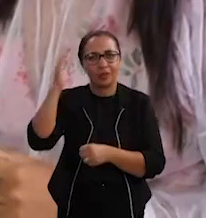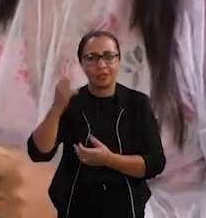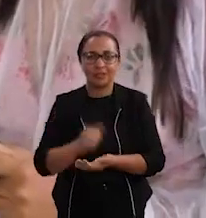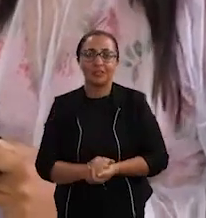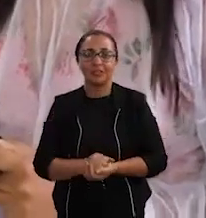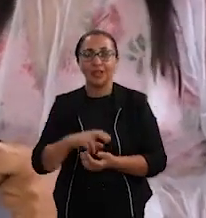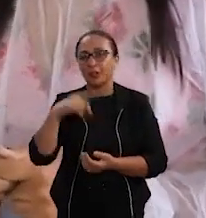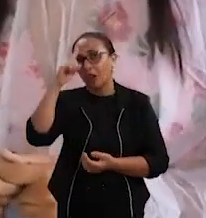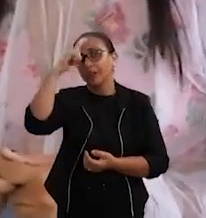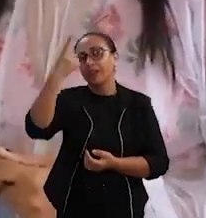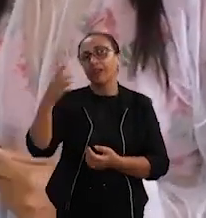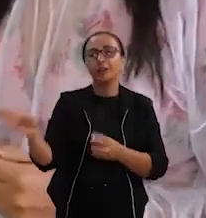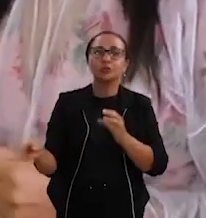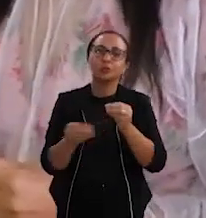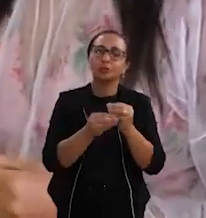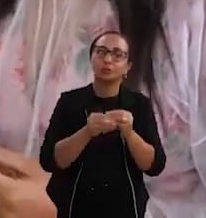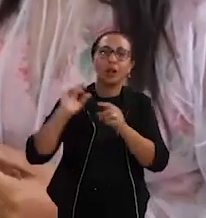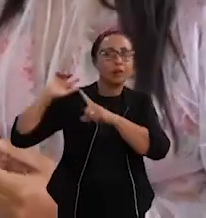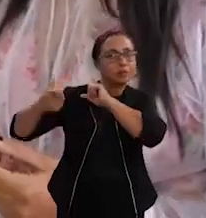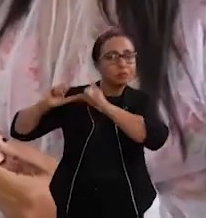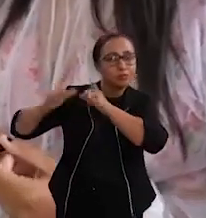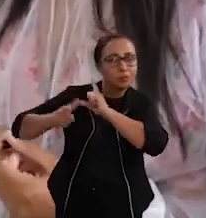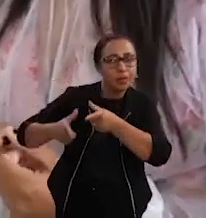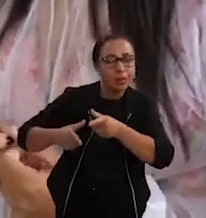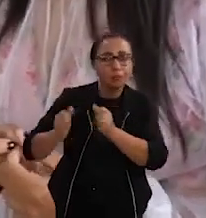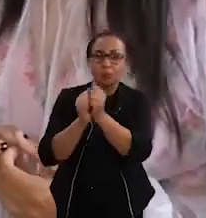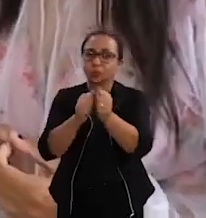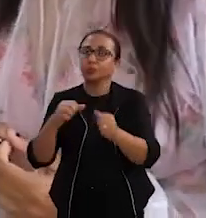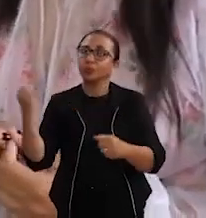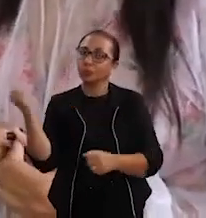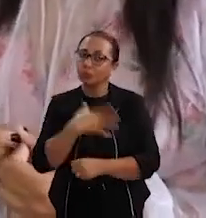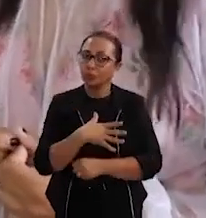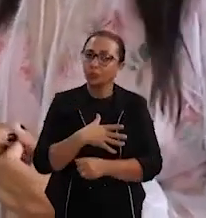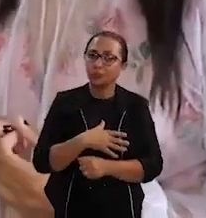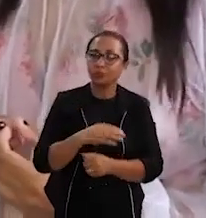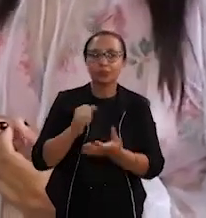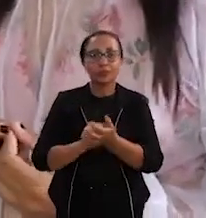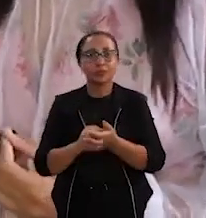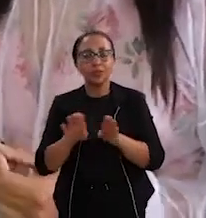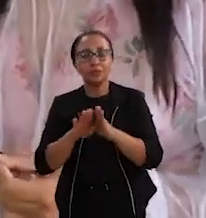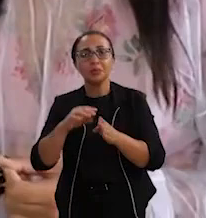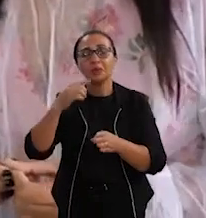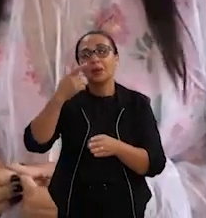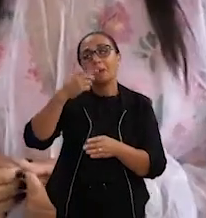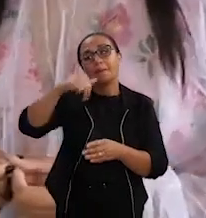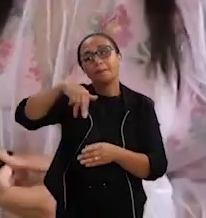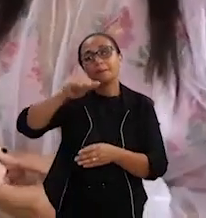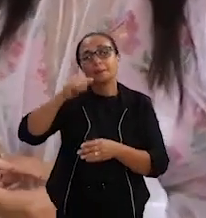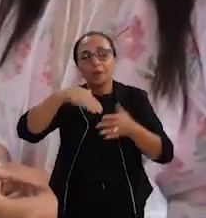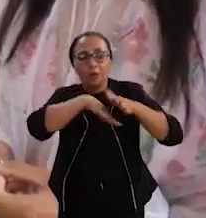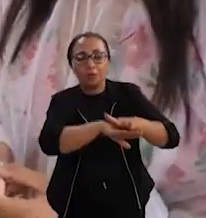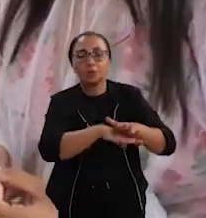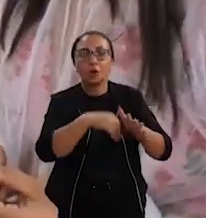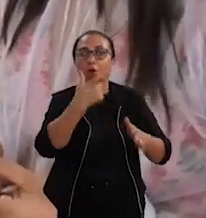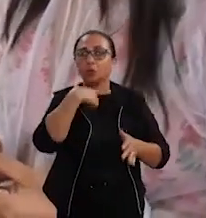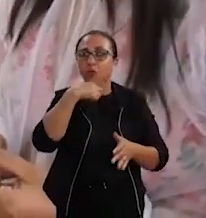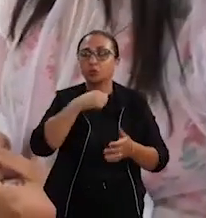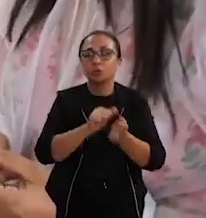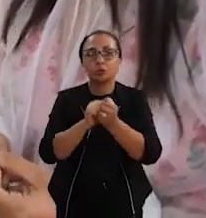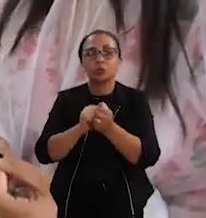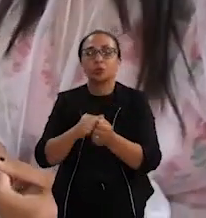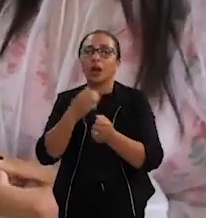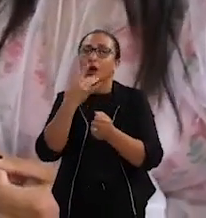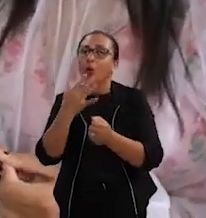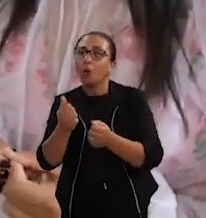nós tivemos a ideia de juntar algo que é tradicional com algo inovador, a partir da maturação de queijos em licores de